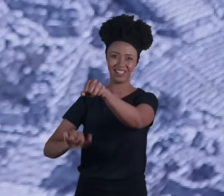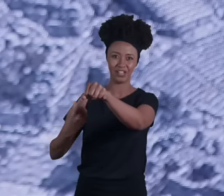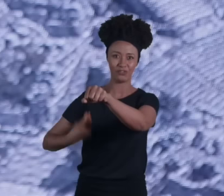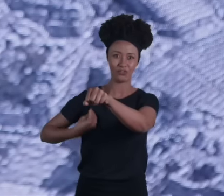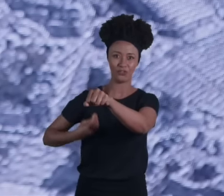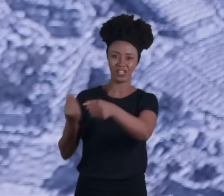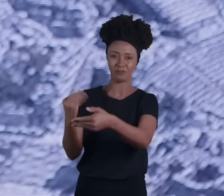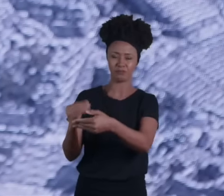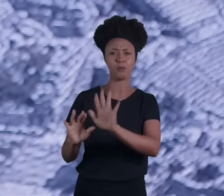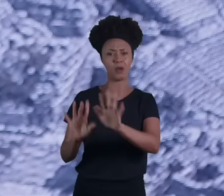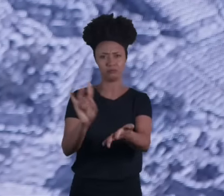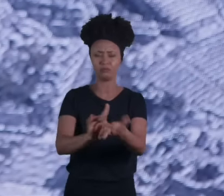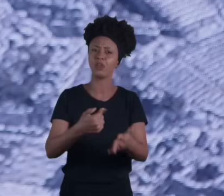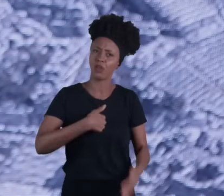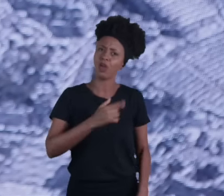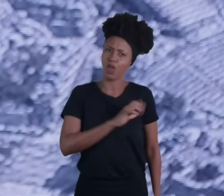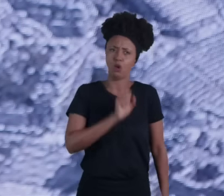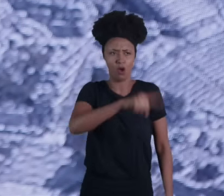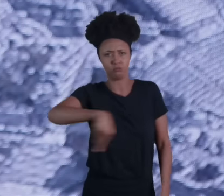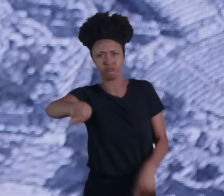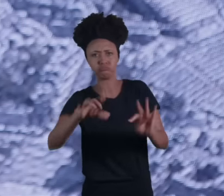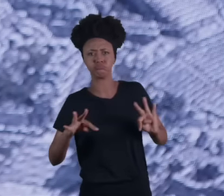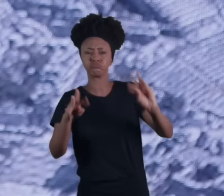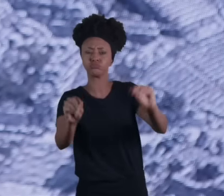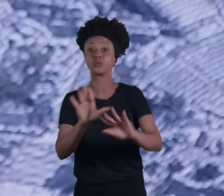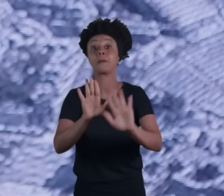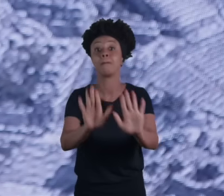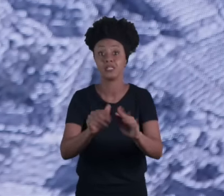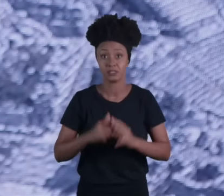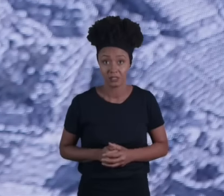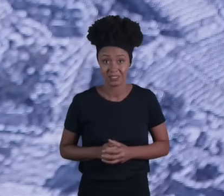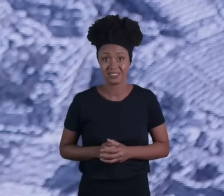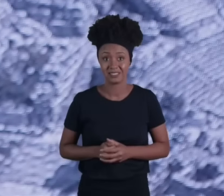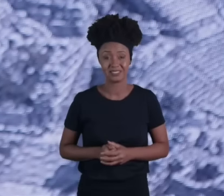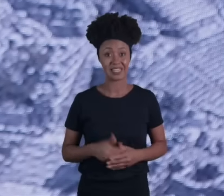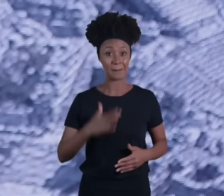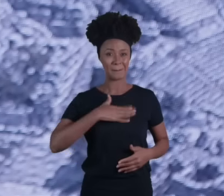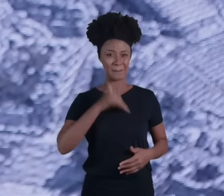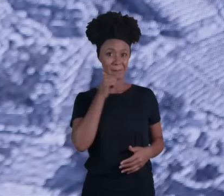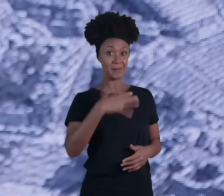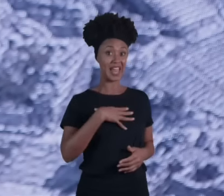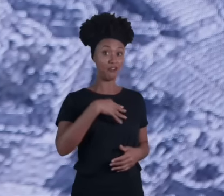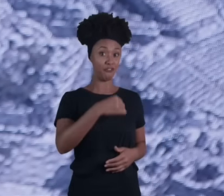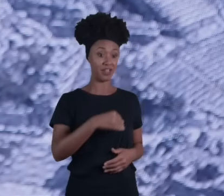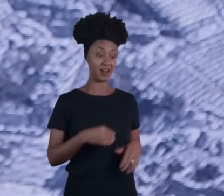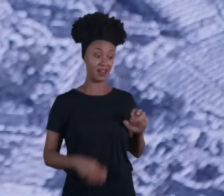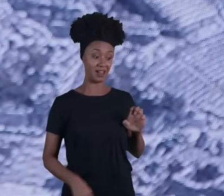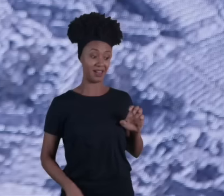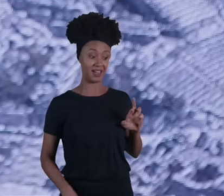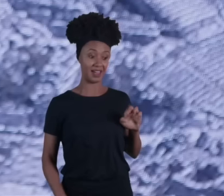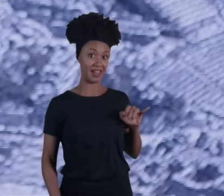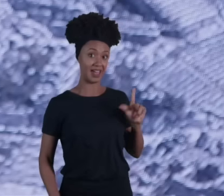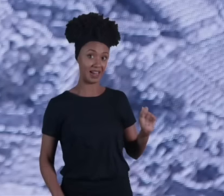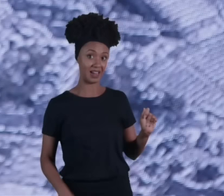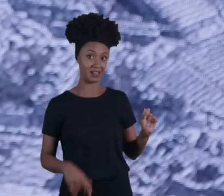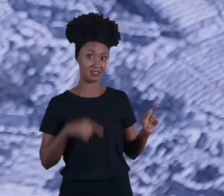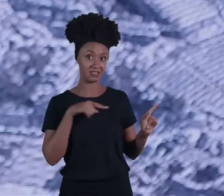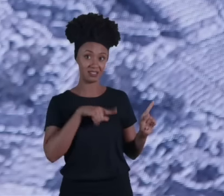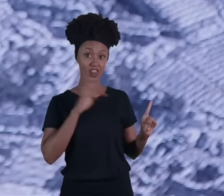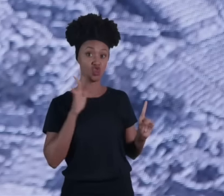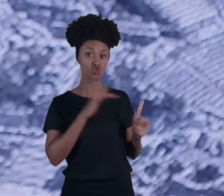todos vocês, mas não toquem na Érica, porque senão vocês vão